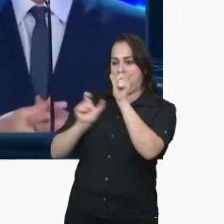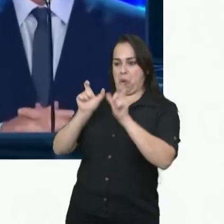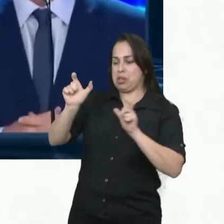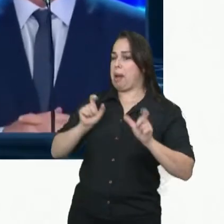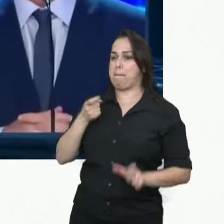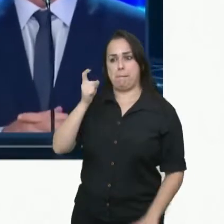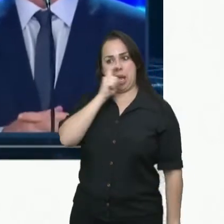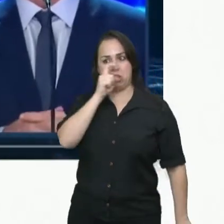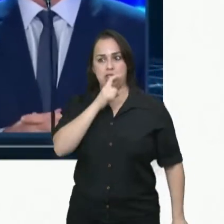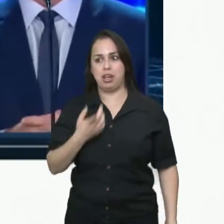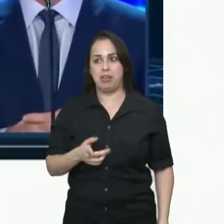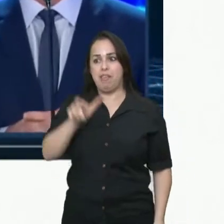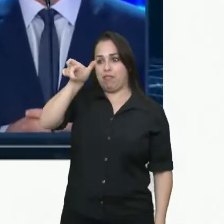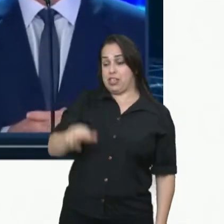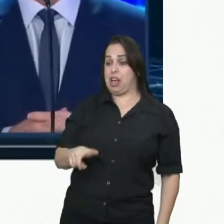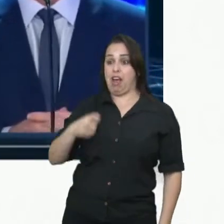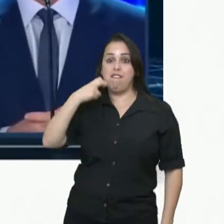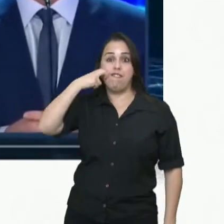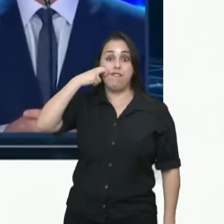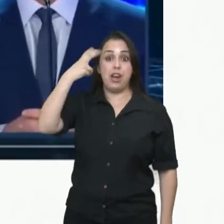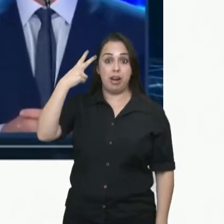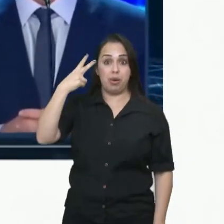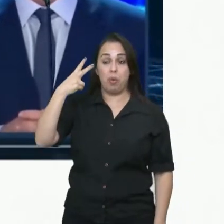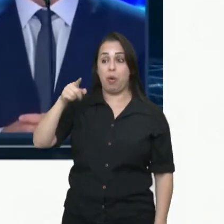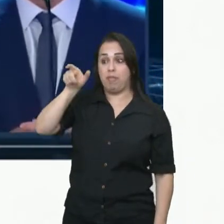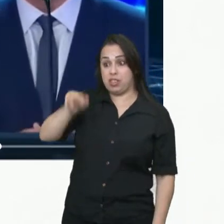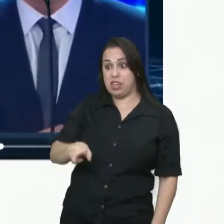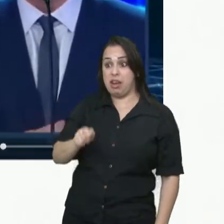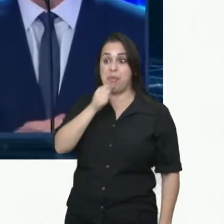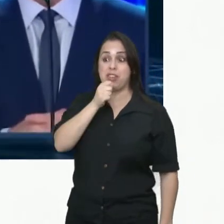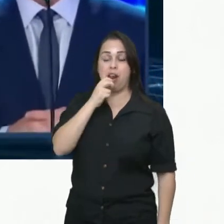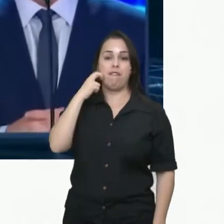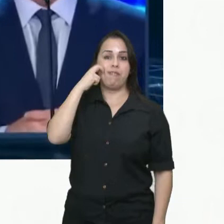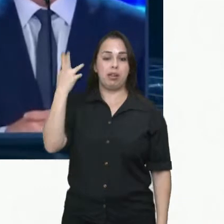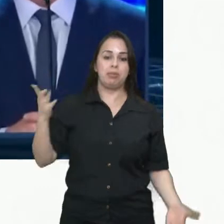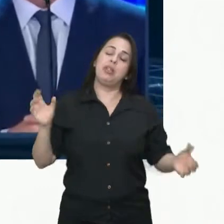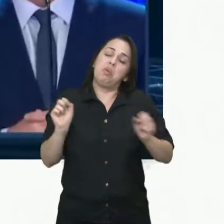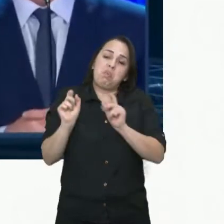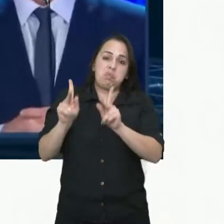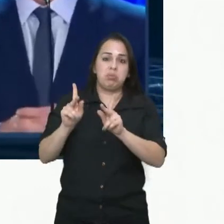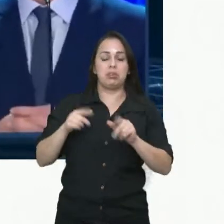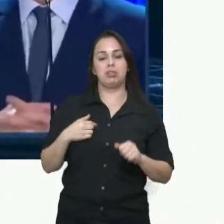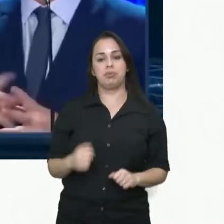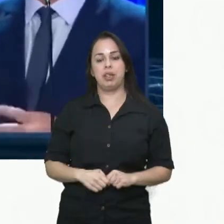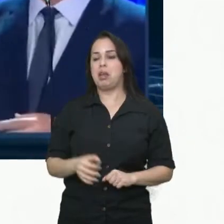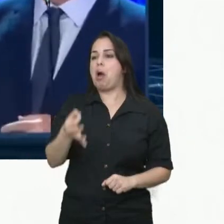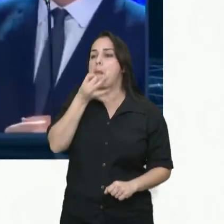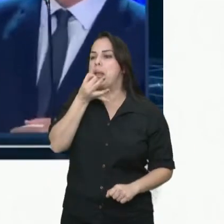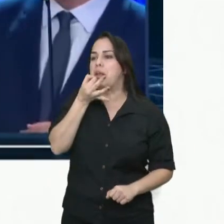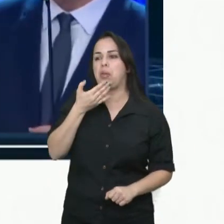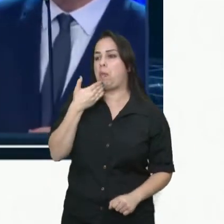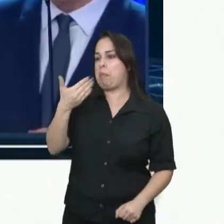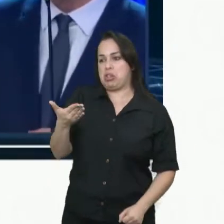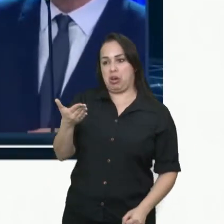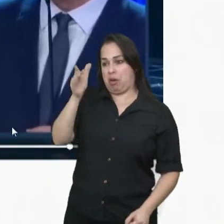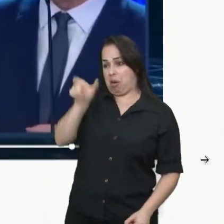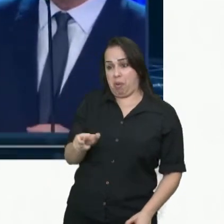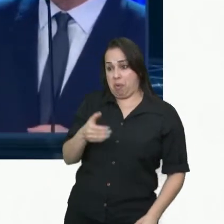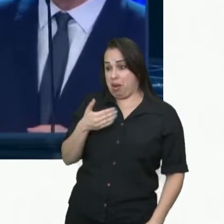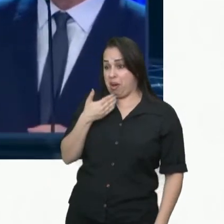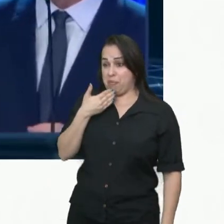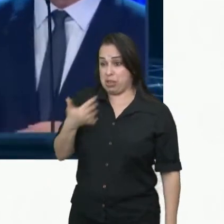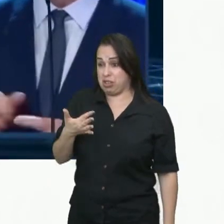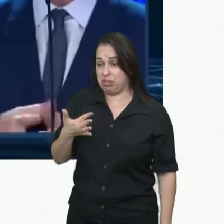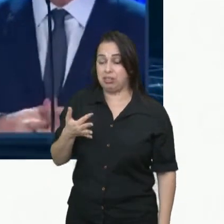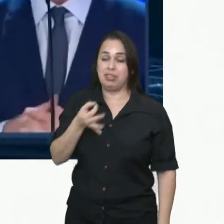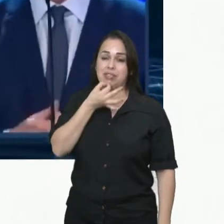a meu respeito. Você é uma vergonha para o jornalismo brasileiro. Mas tudo bem, não pedi a tua opinião. Não pedi a tua opinião. Olha só, favor,